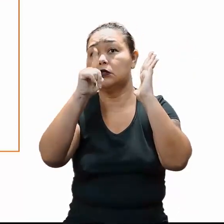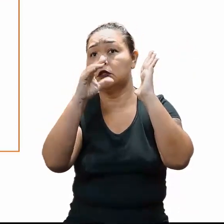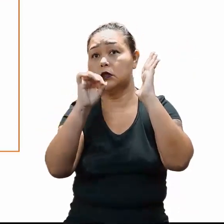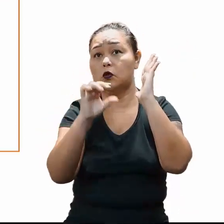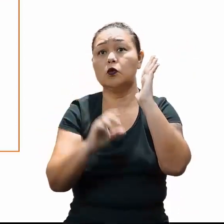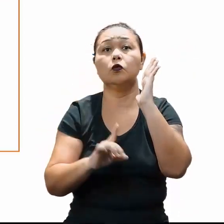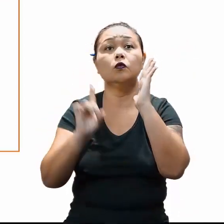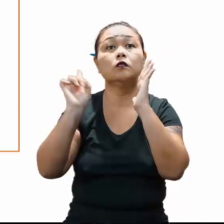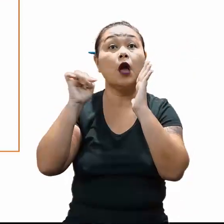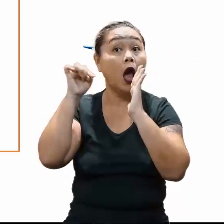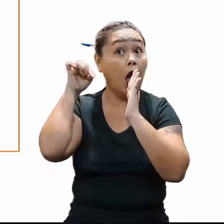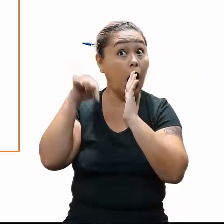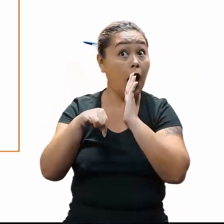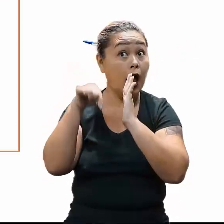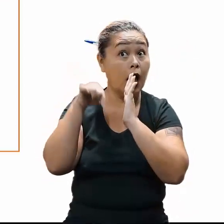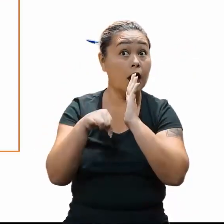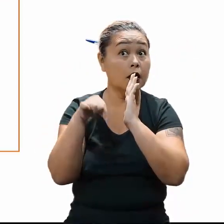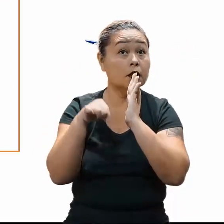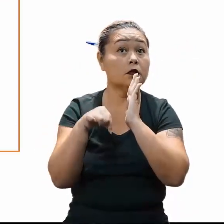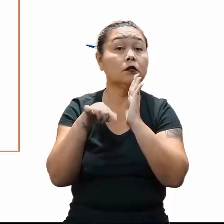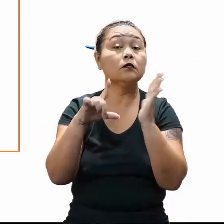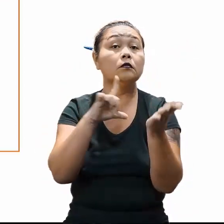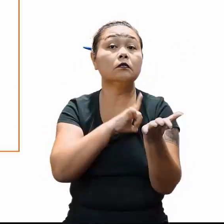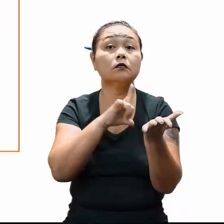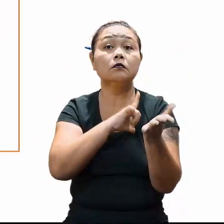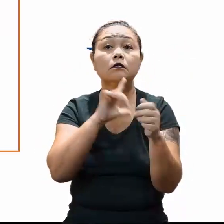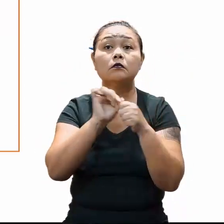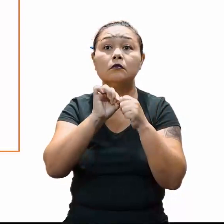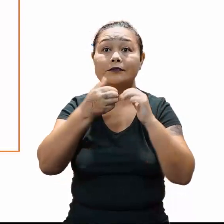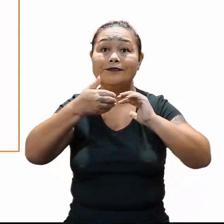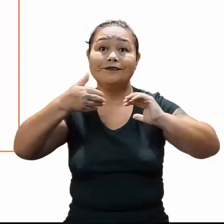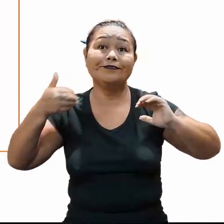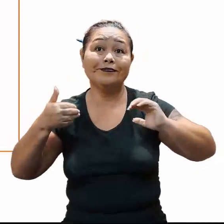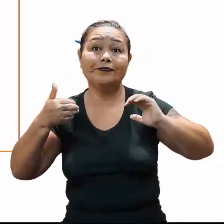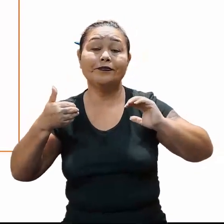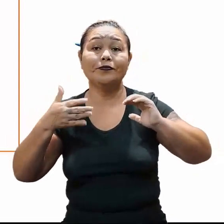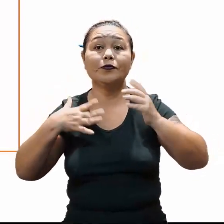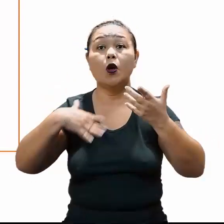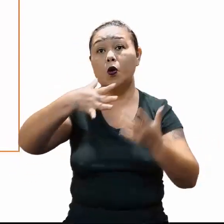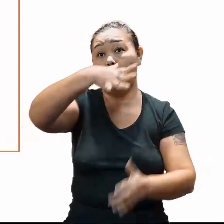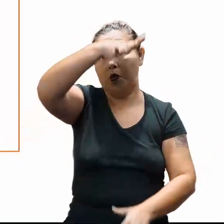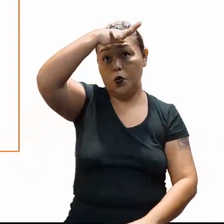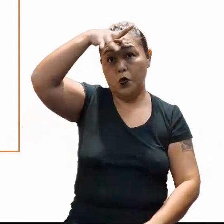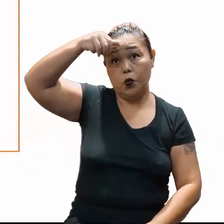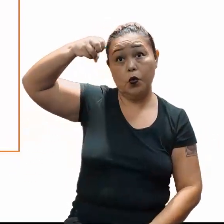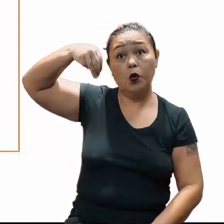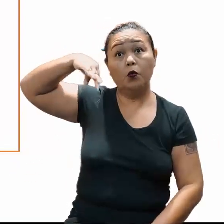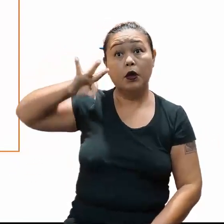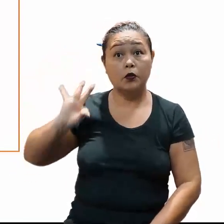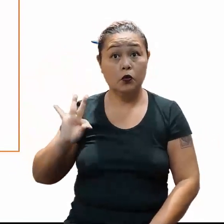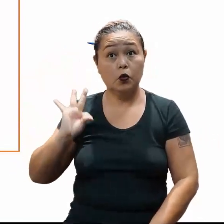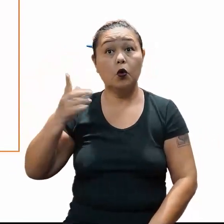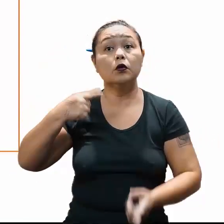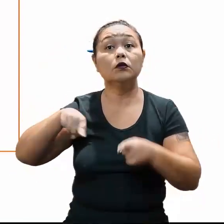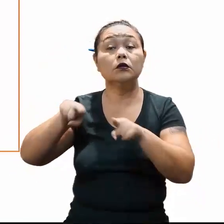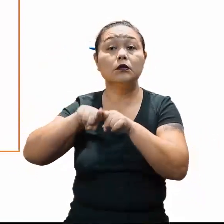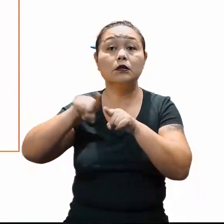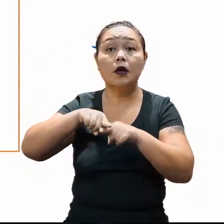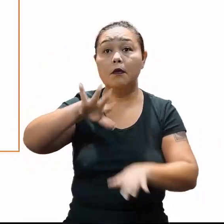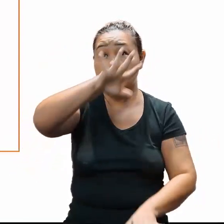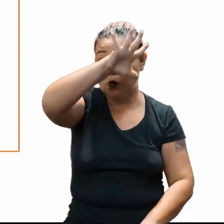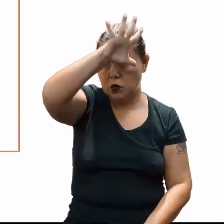aqui, esse ciclo da borracha, nós temos o desmembramento do estado do Mato Grosso e do Amazonas. Lembra, quando é